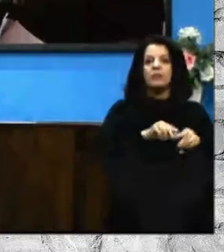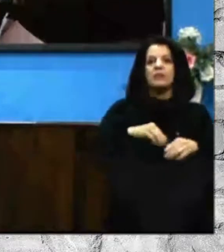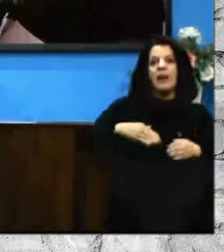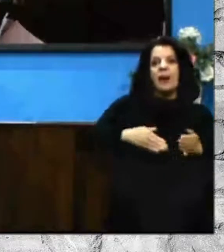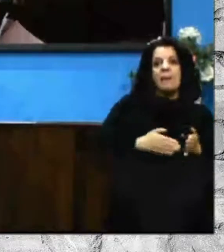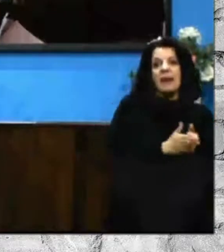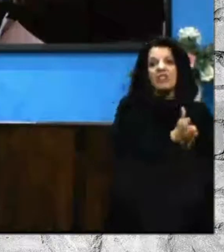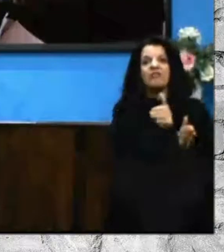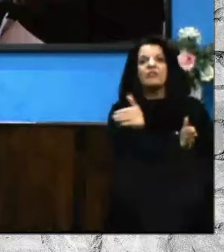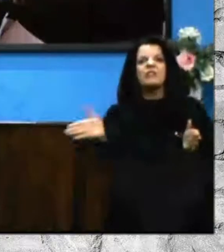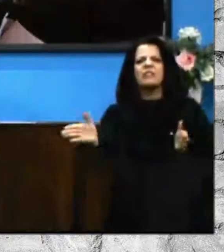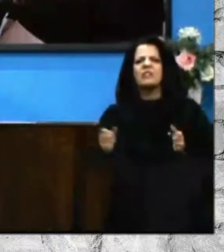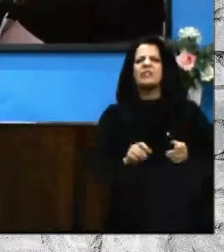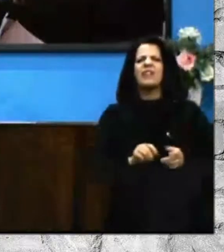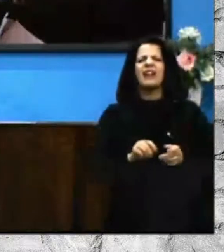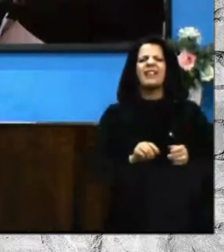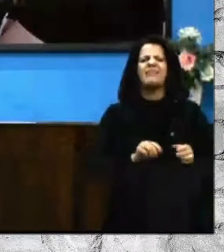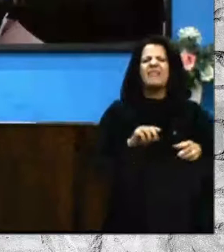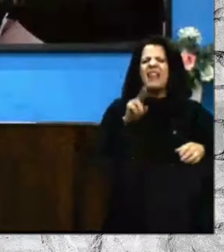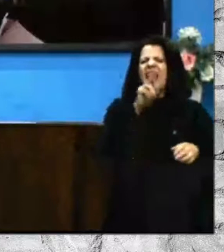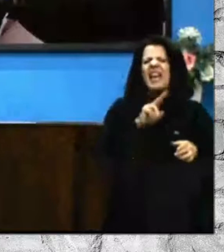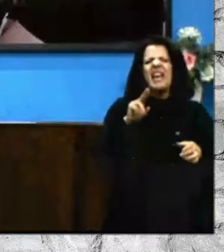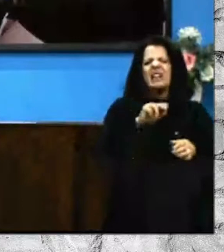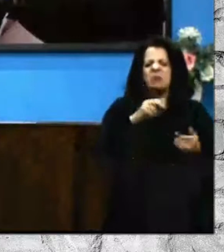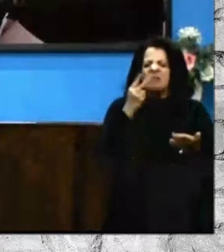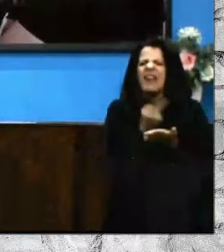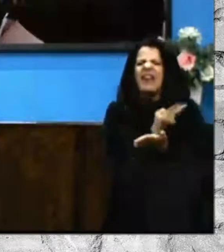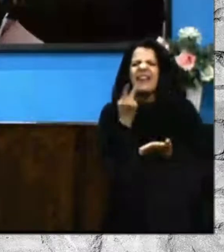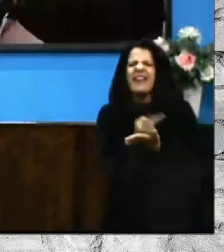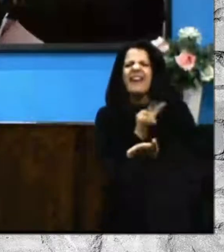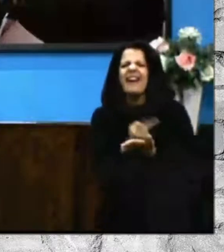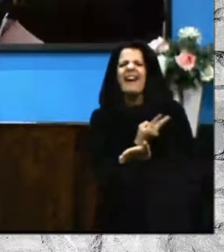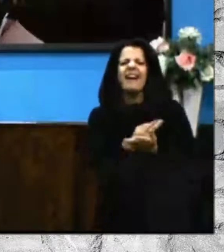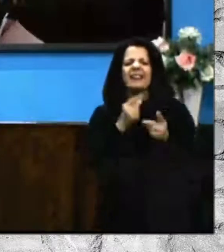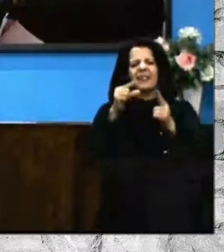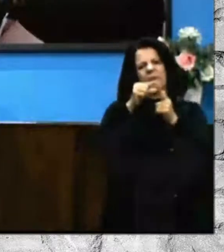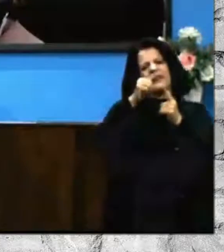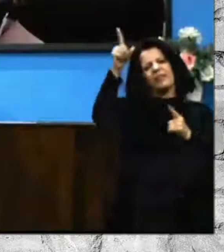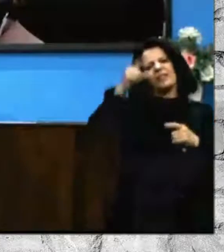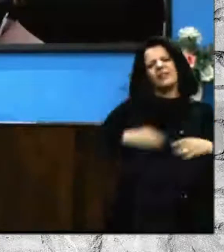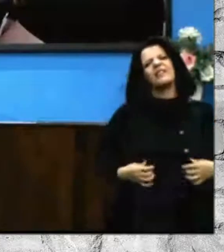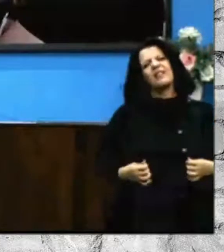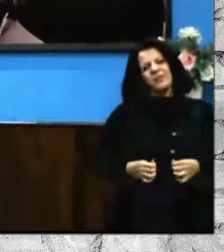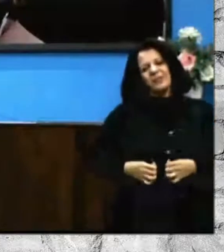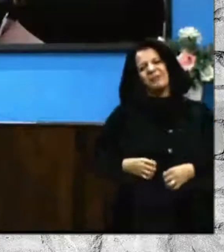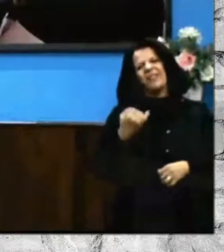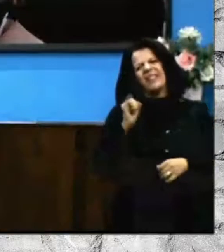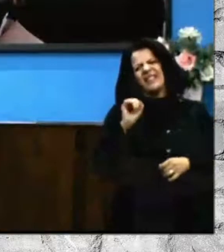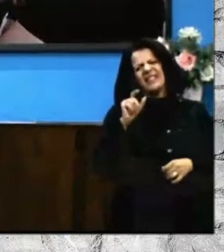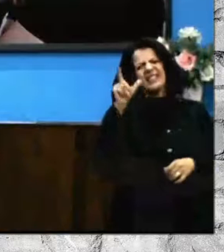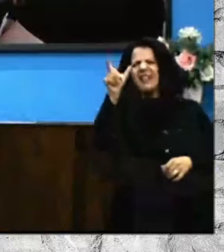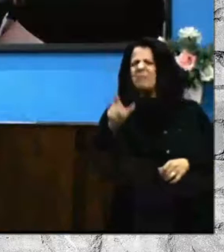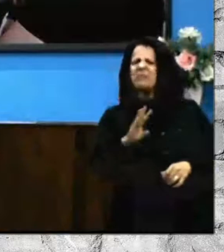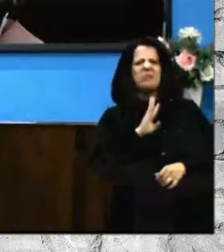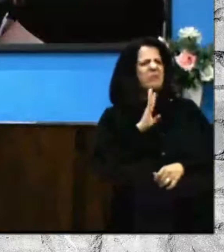texto, ele tira do contexto, ele faz um pretexto e ele joga para a pessoa como uma rede. E se a pessoa não é a pessoa do livro,